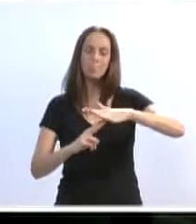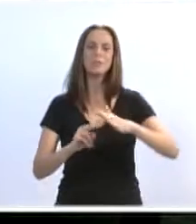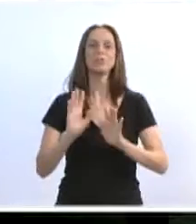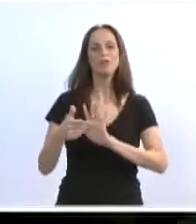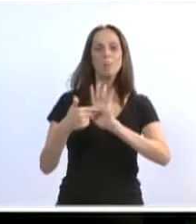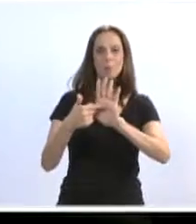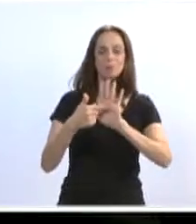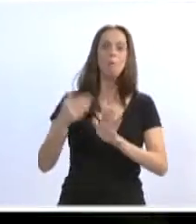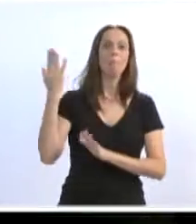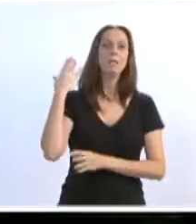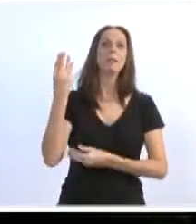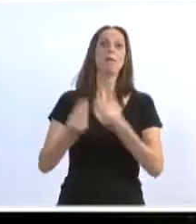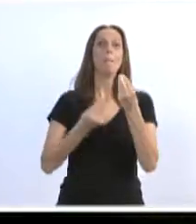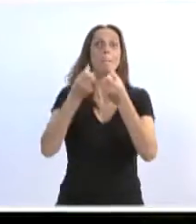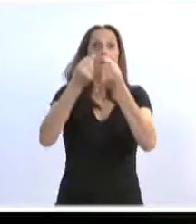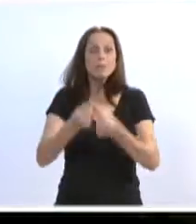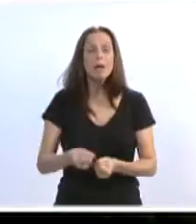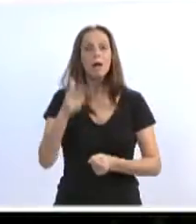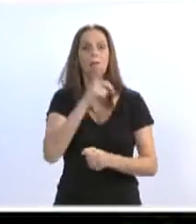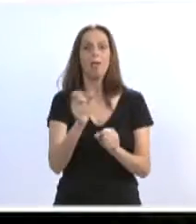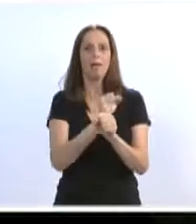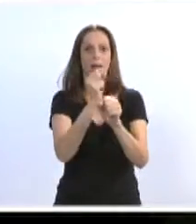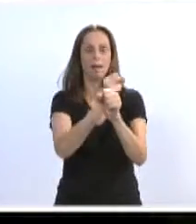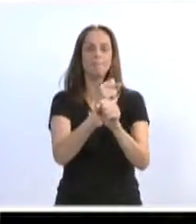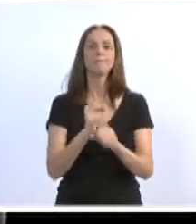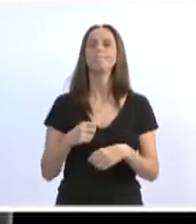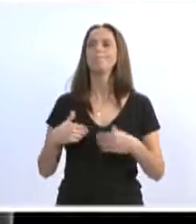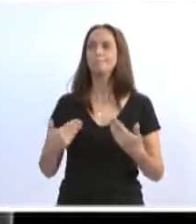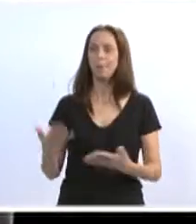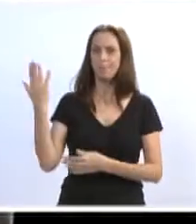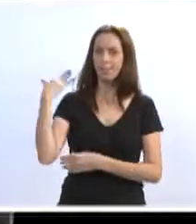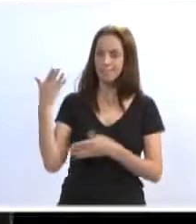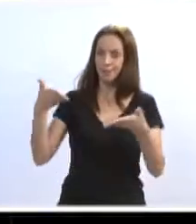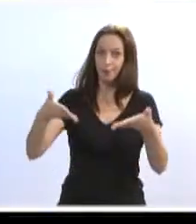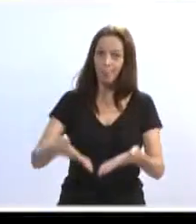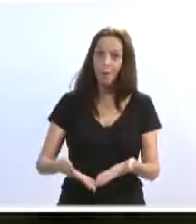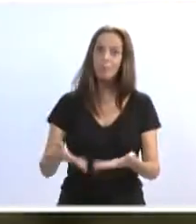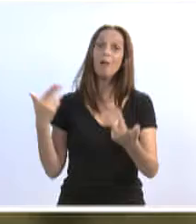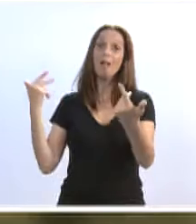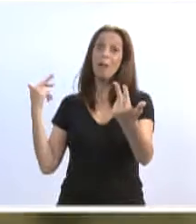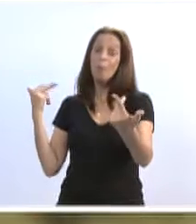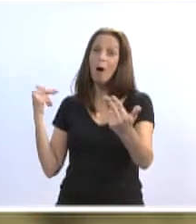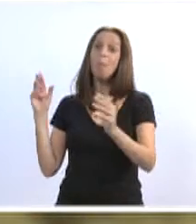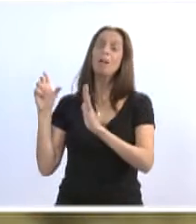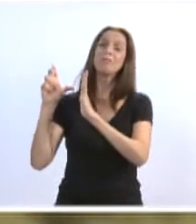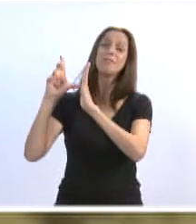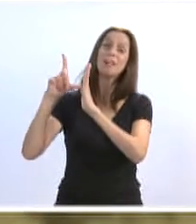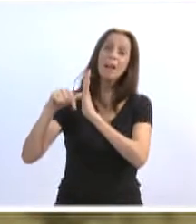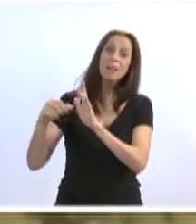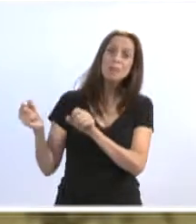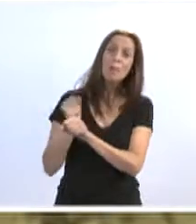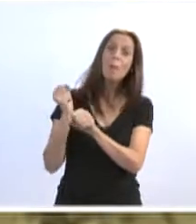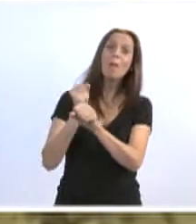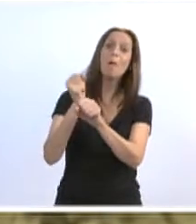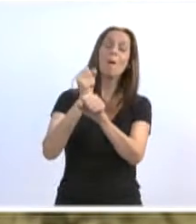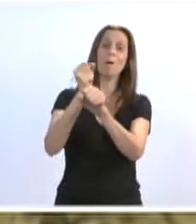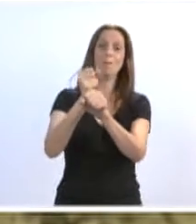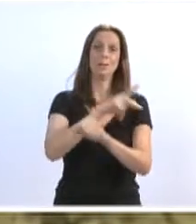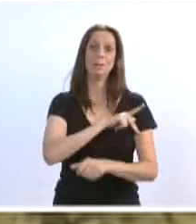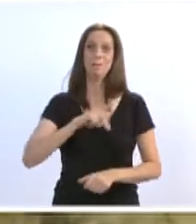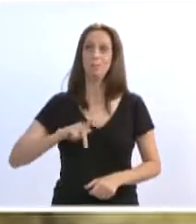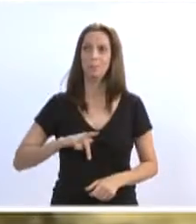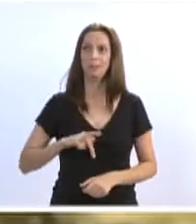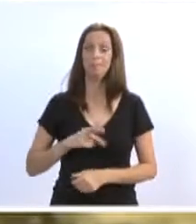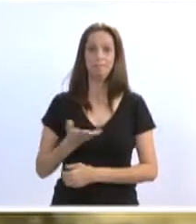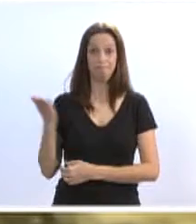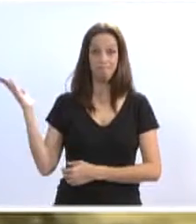passado, a gente descobre que os atrasos com obras públicas é coisa antiga, hein? Ela é um dos símbolos de Blumenau. As peças